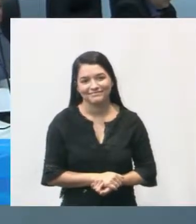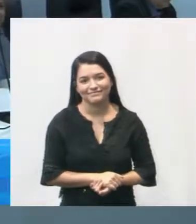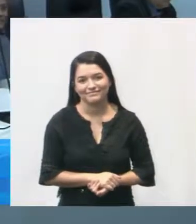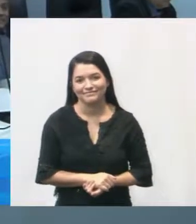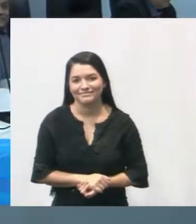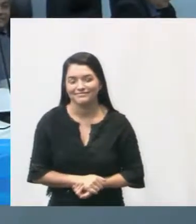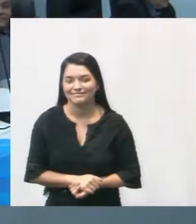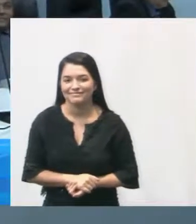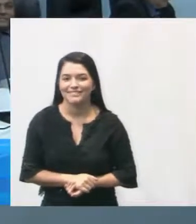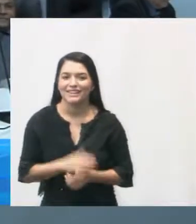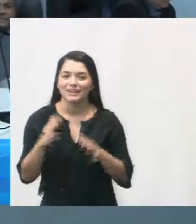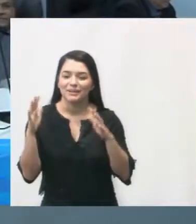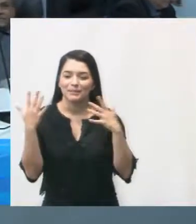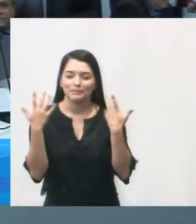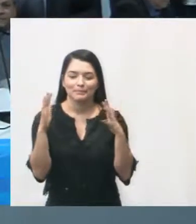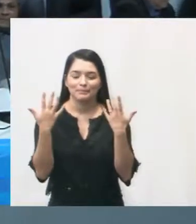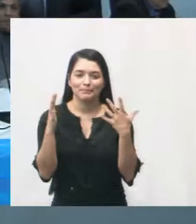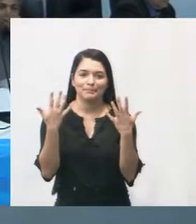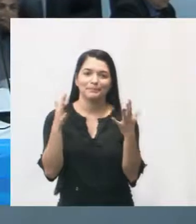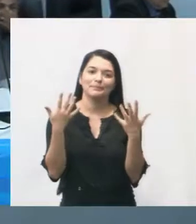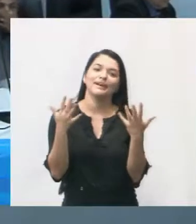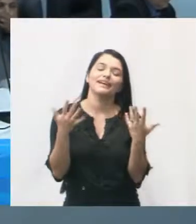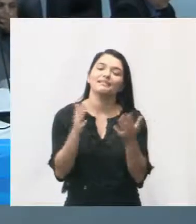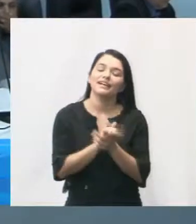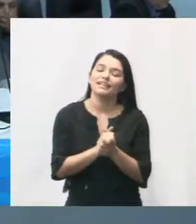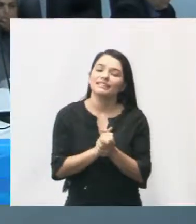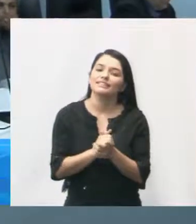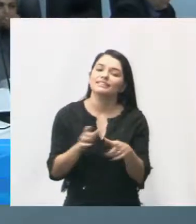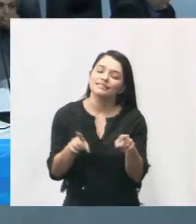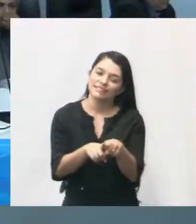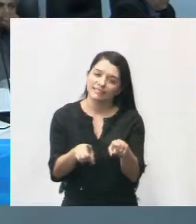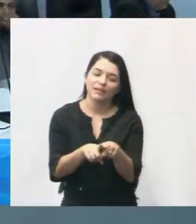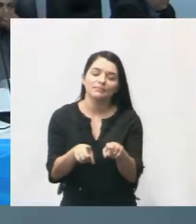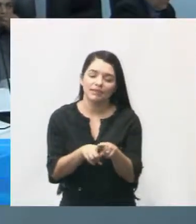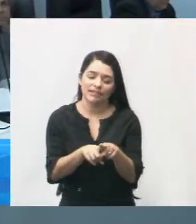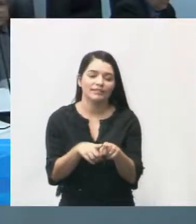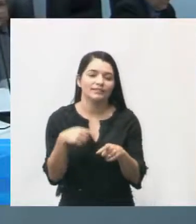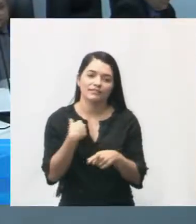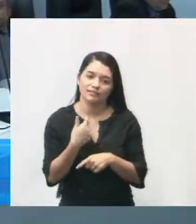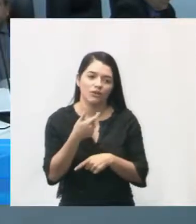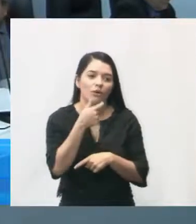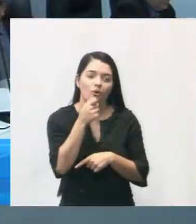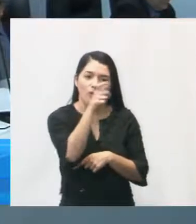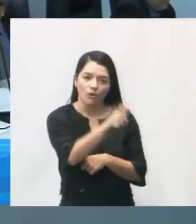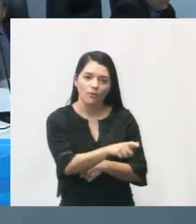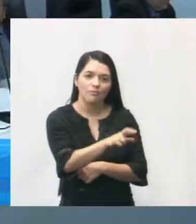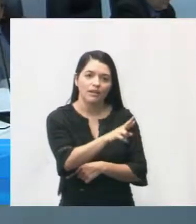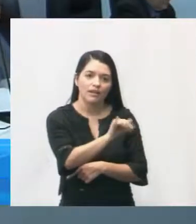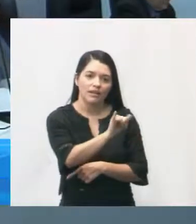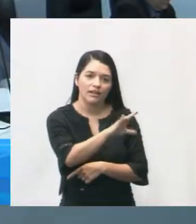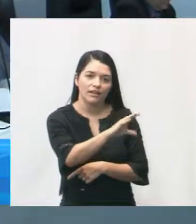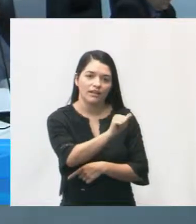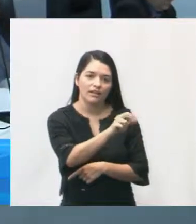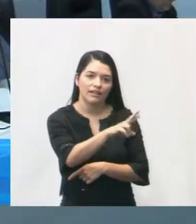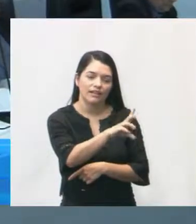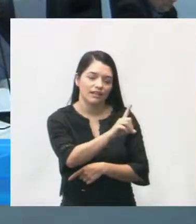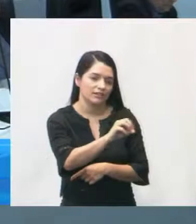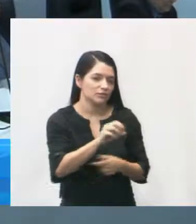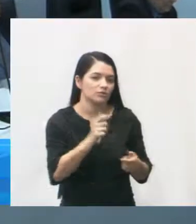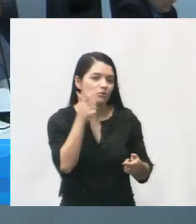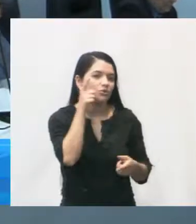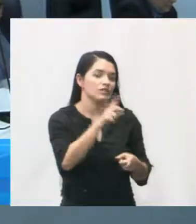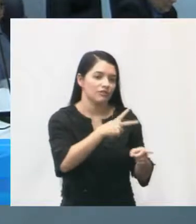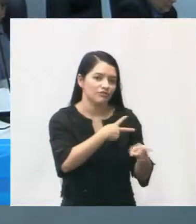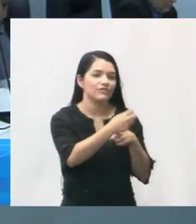Queria parabenizar da mesma forma feita pelos demais vereadores, o Ricardo, toda a chapa de Taboazeiro, pela vitória